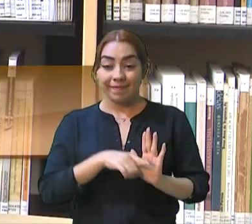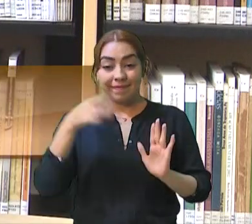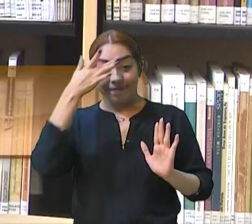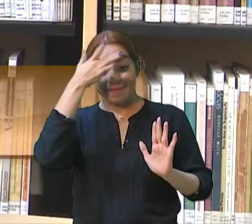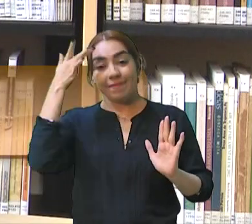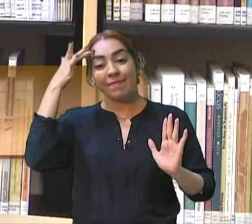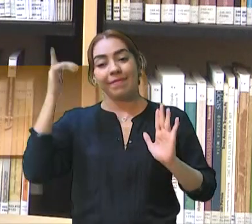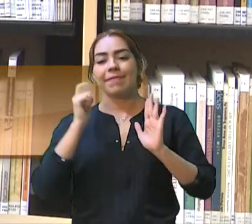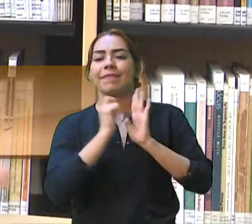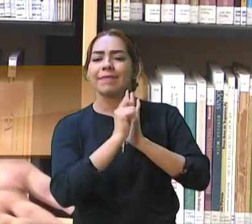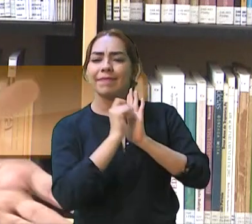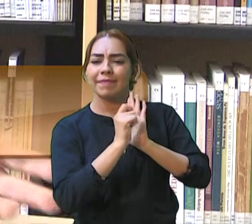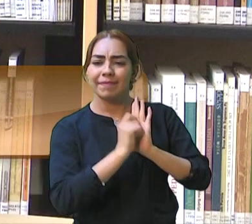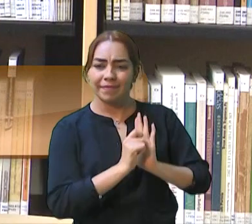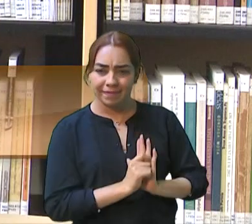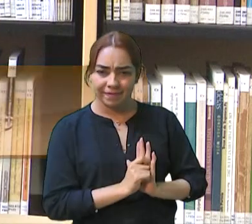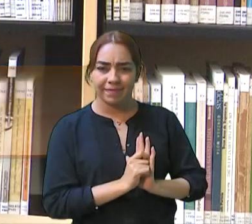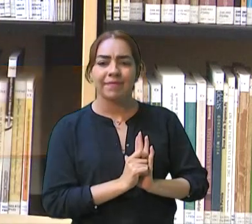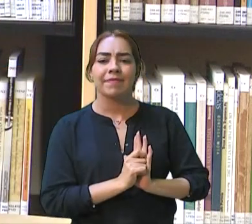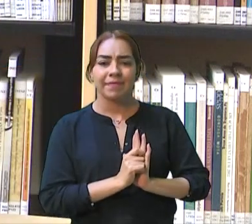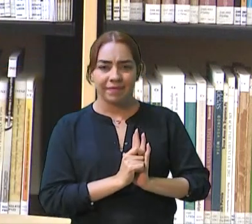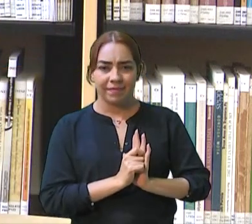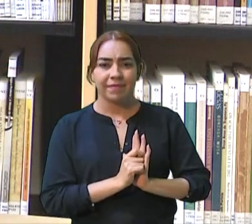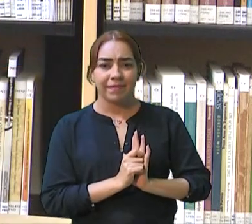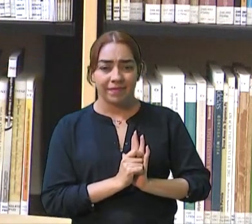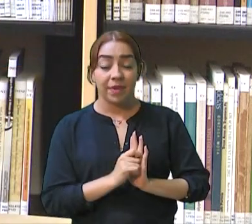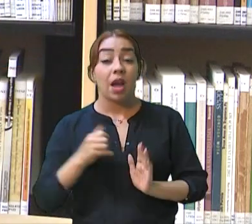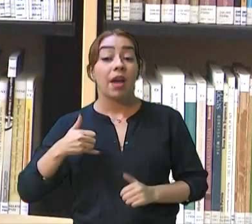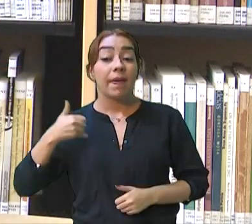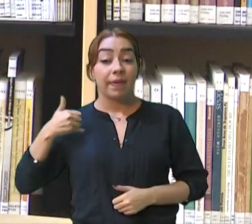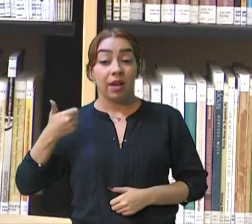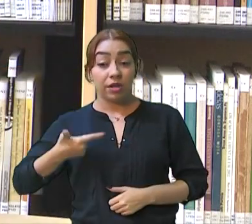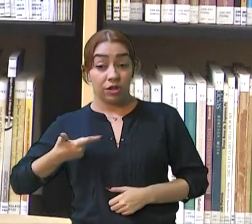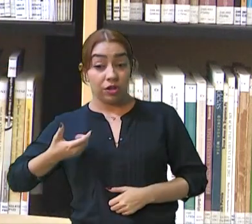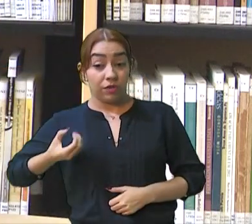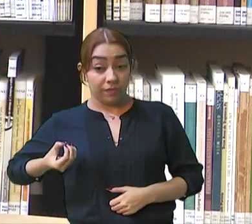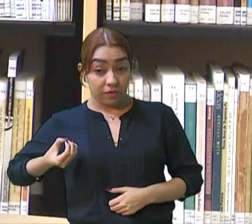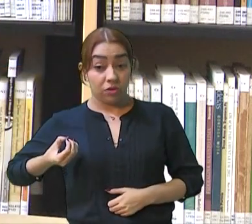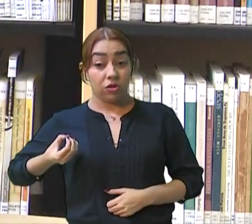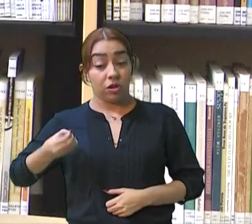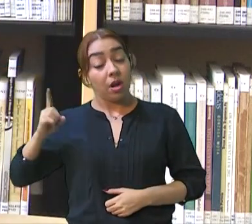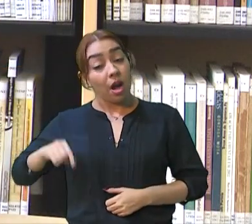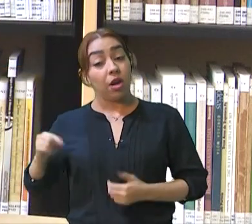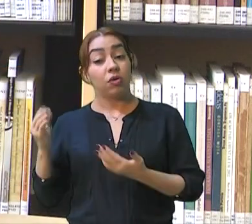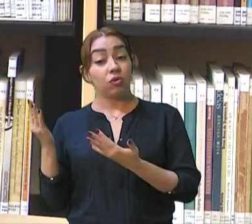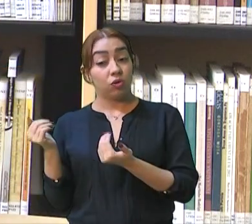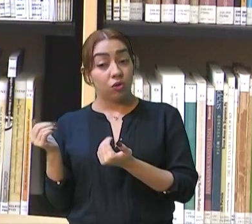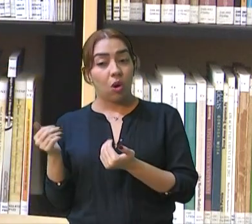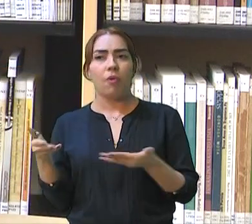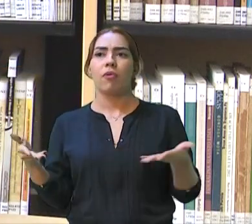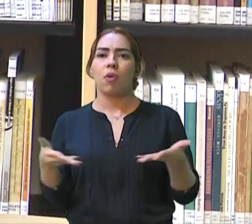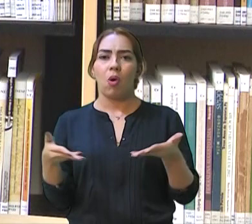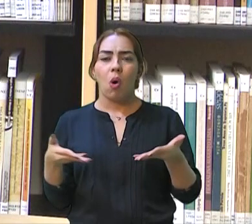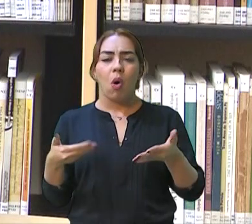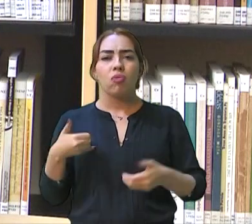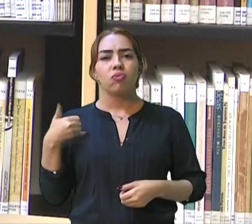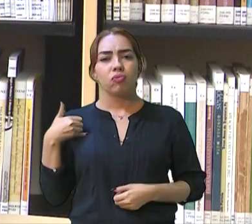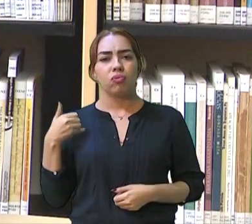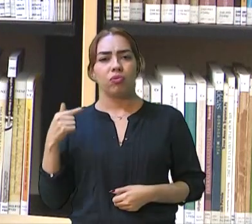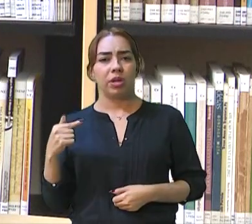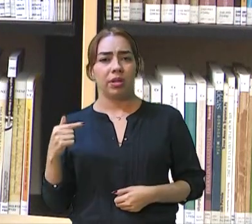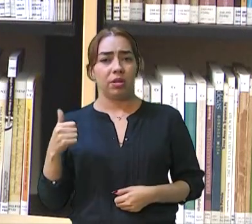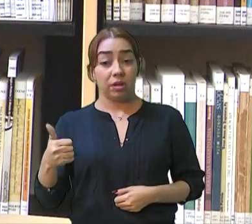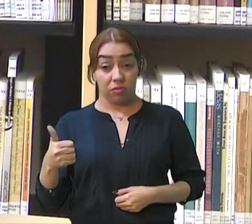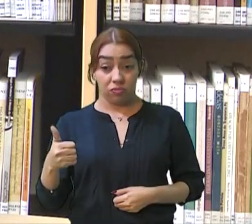a história, né? Que na época era um garoto de 21 anos de idade, hoje é um homem de 71 anos atualmente, né? Nossa. E o